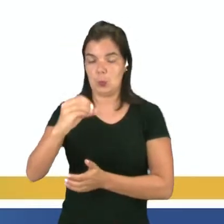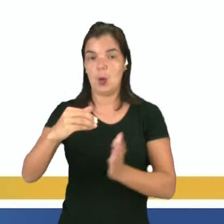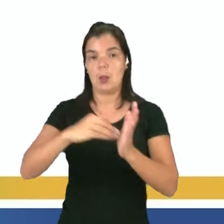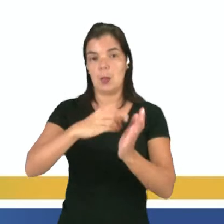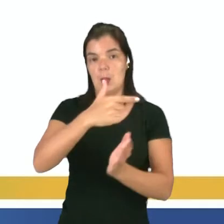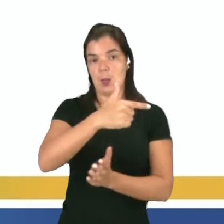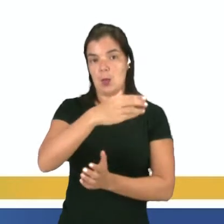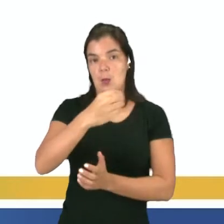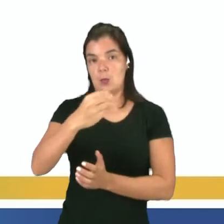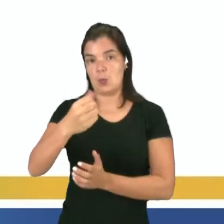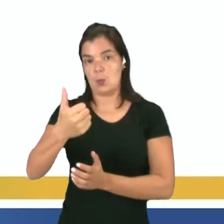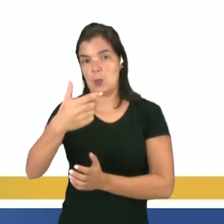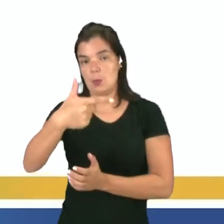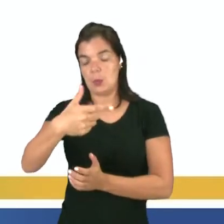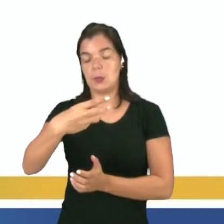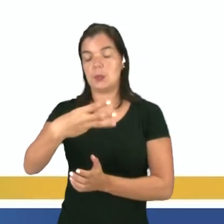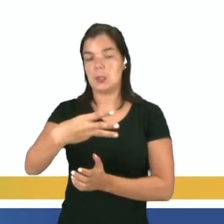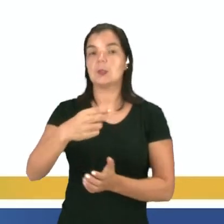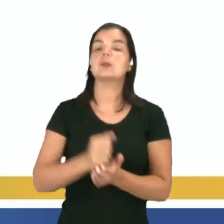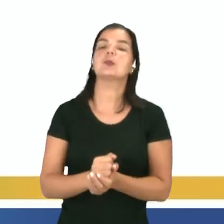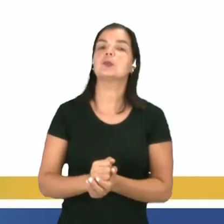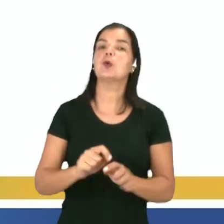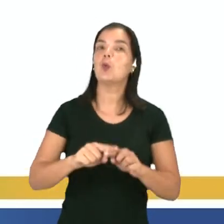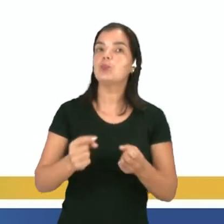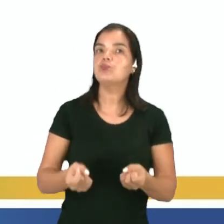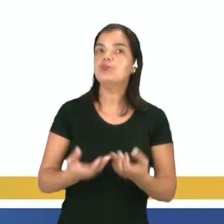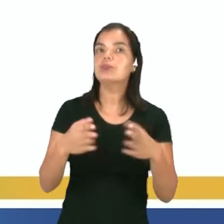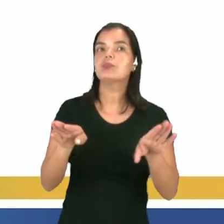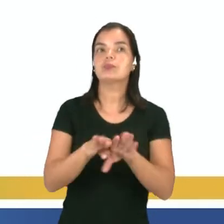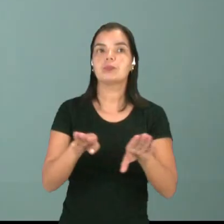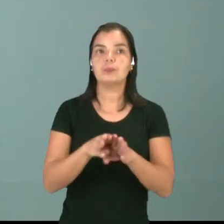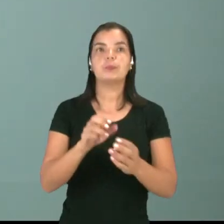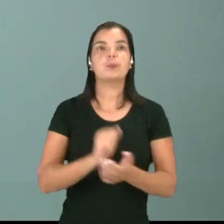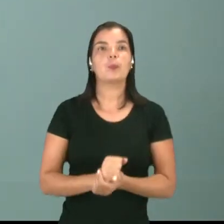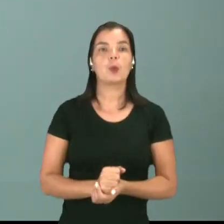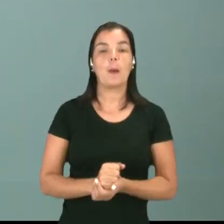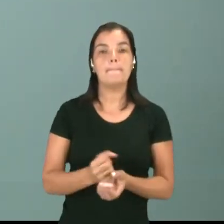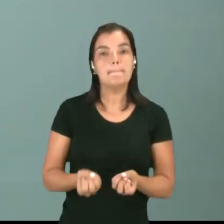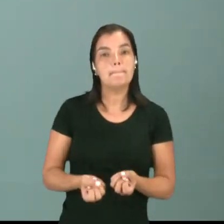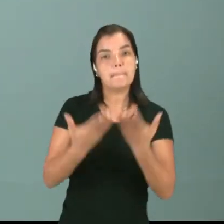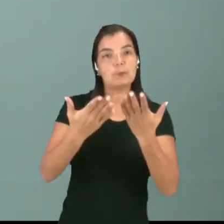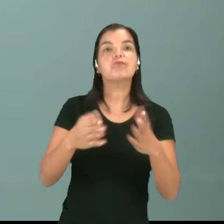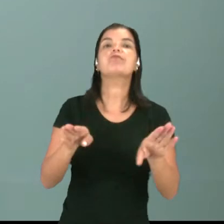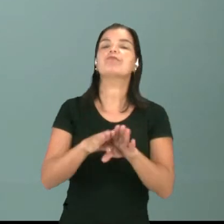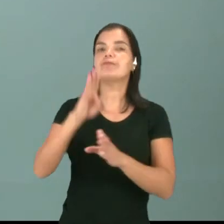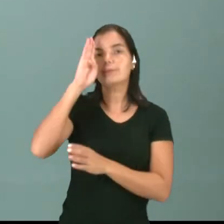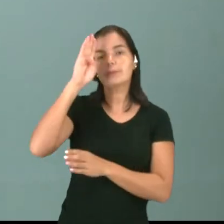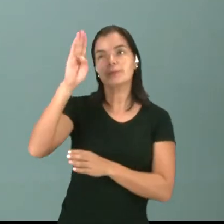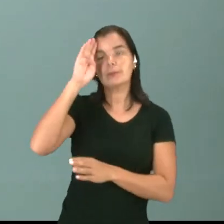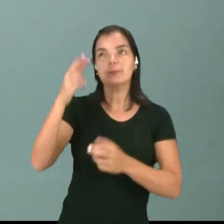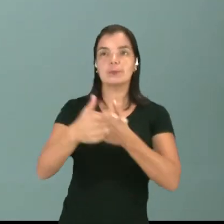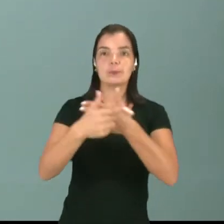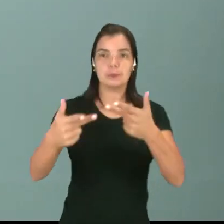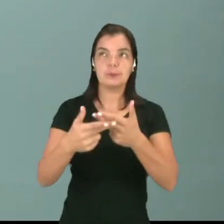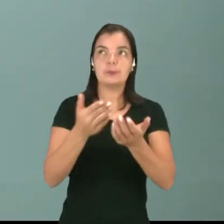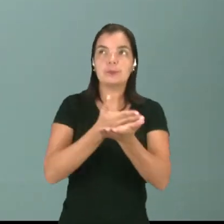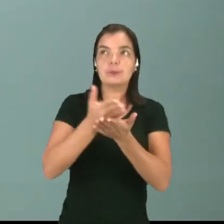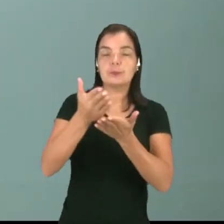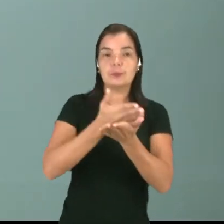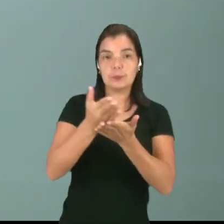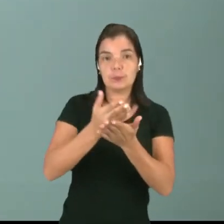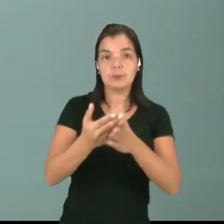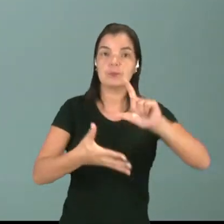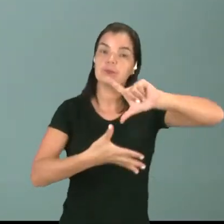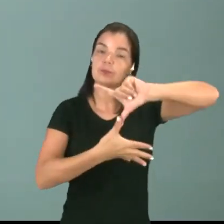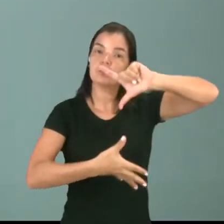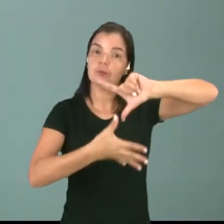2013, marcado pelo boom das commodities, ou seja, a explosão dos principais produtos primários que a